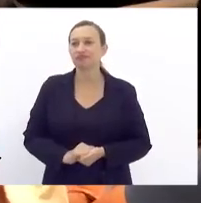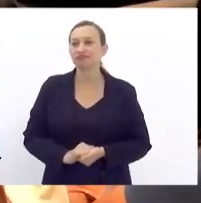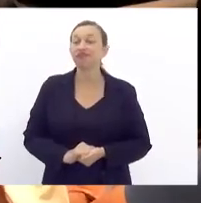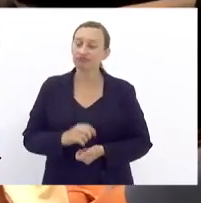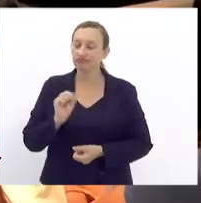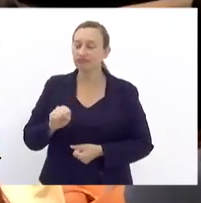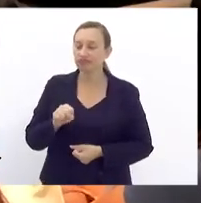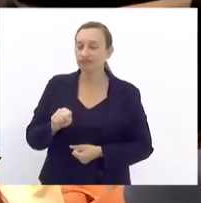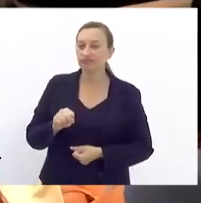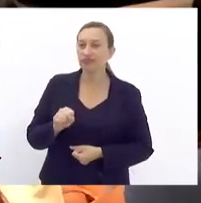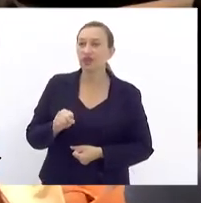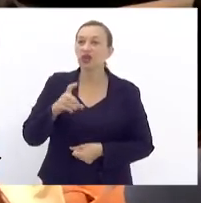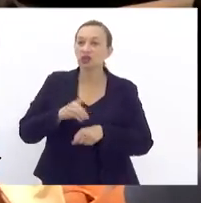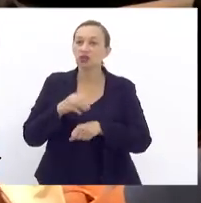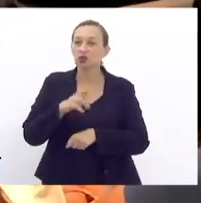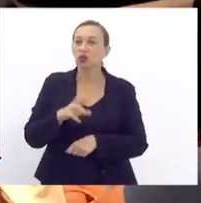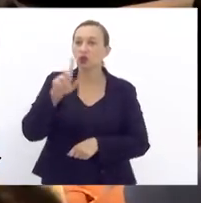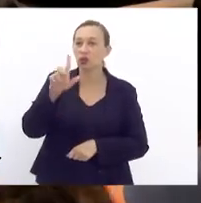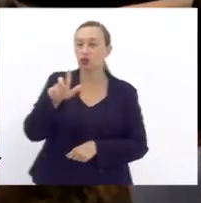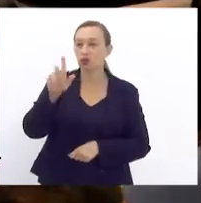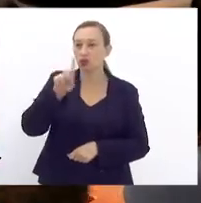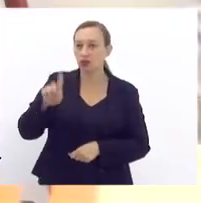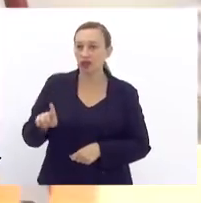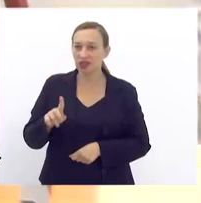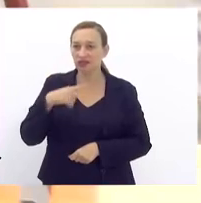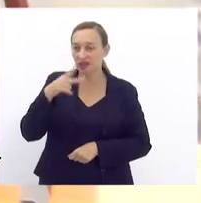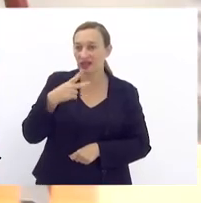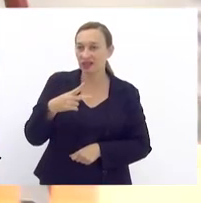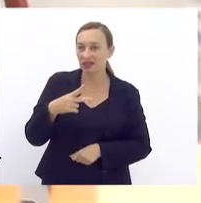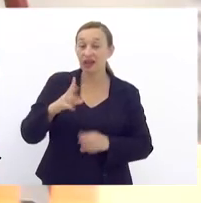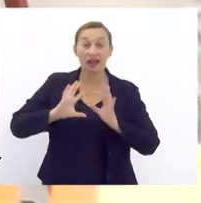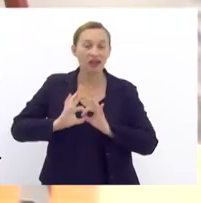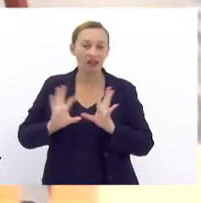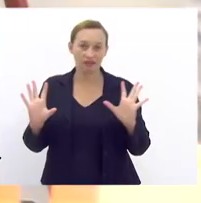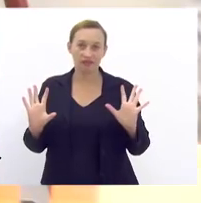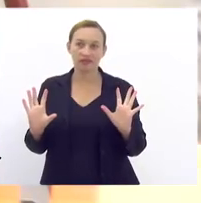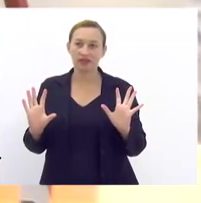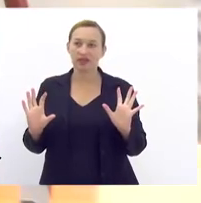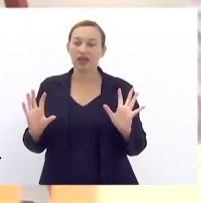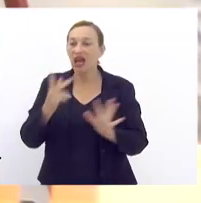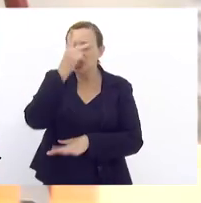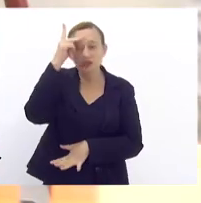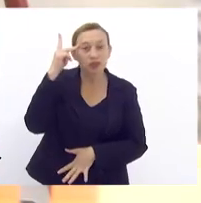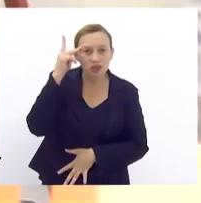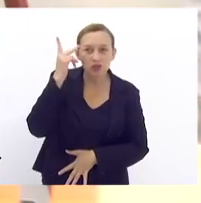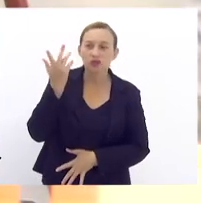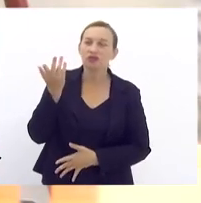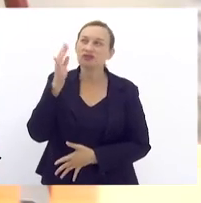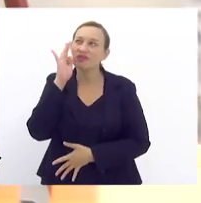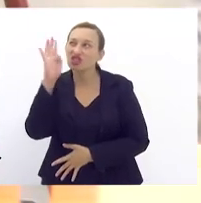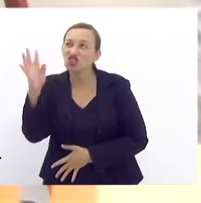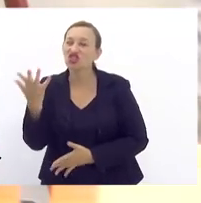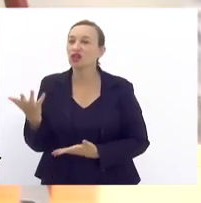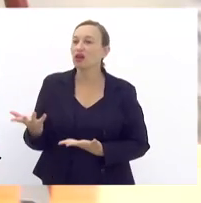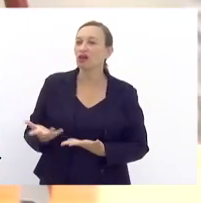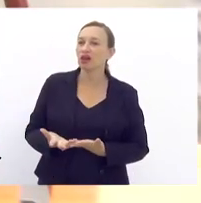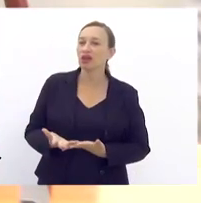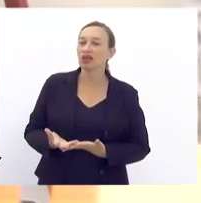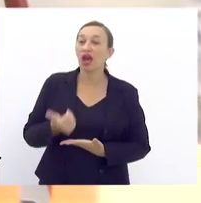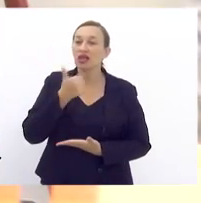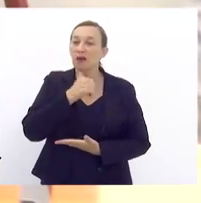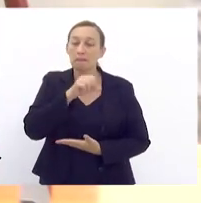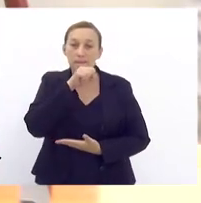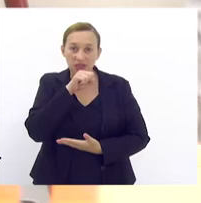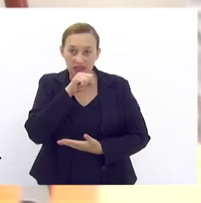isso o Dr Luiz está dizendo aqui é a palavra-chave é autonomia as pessoas Imaginem as